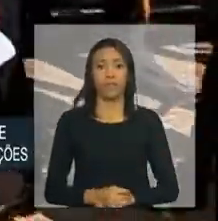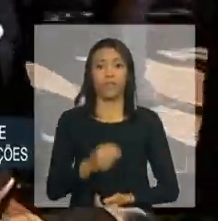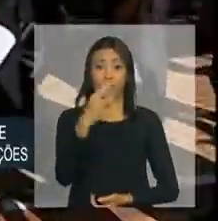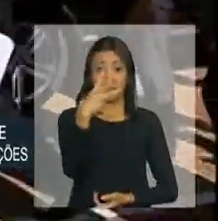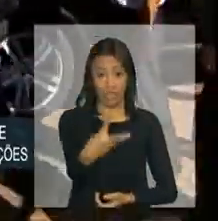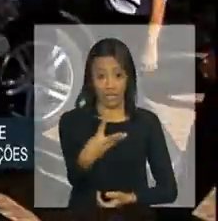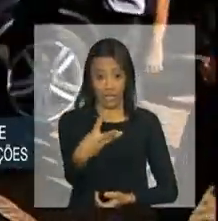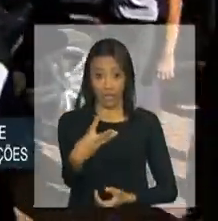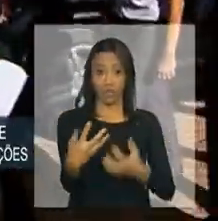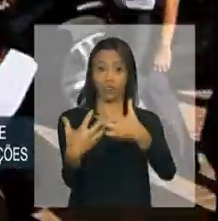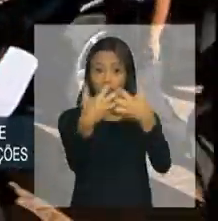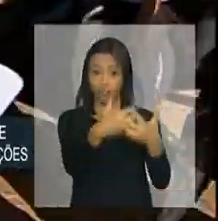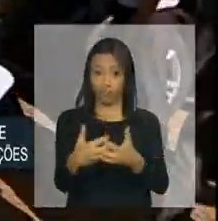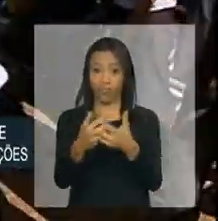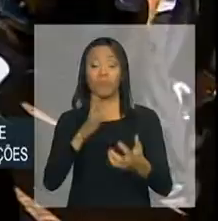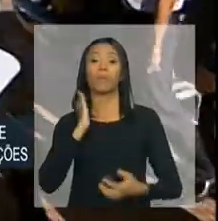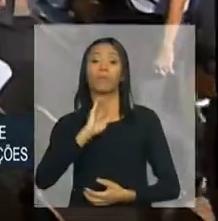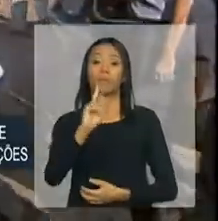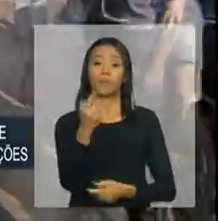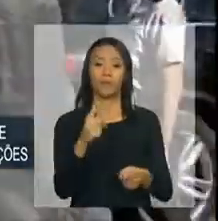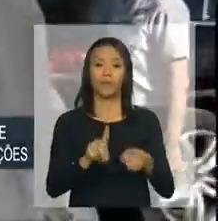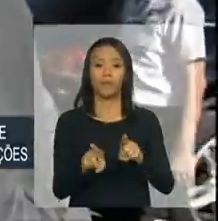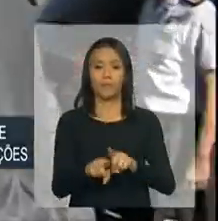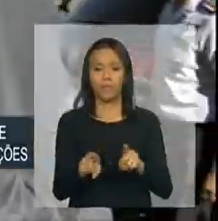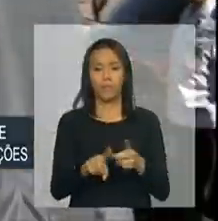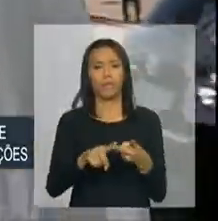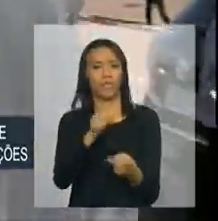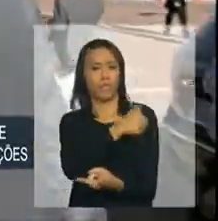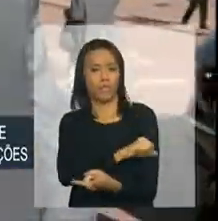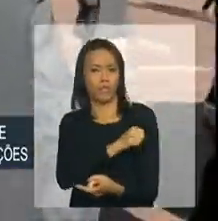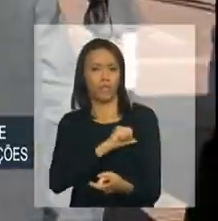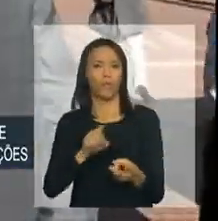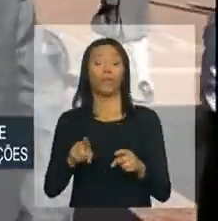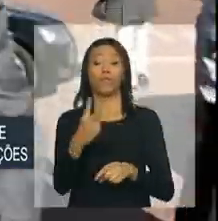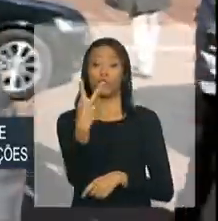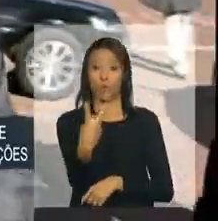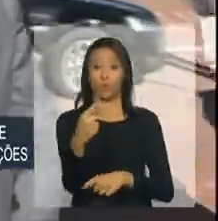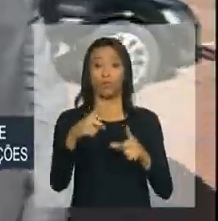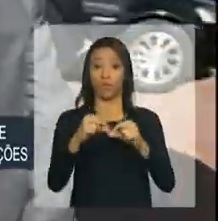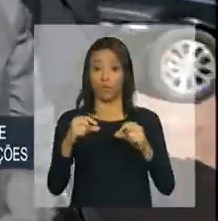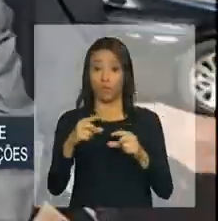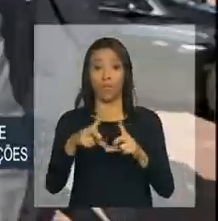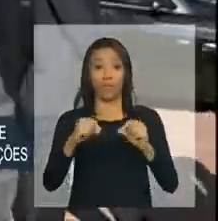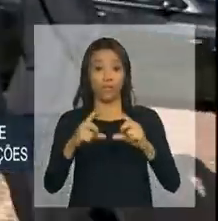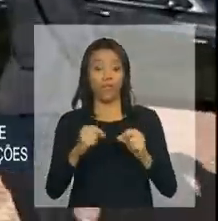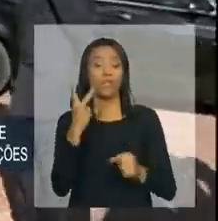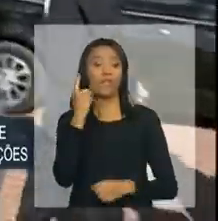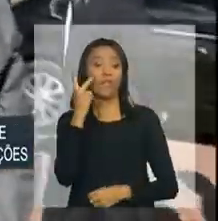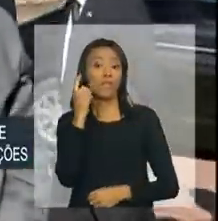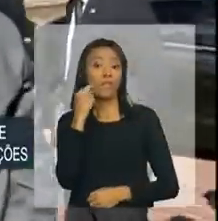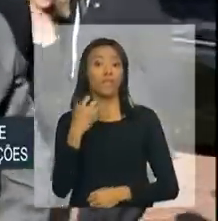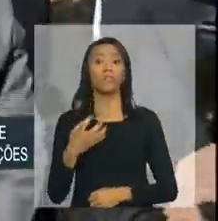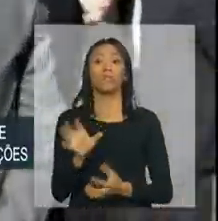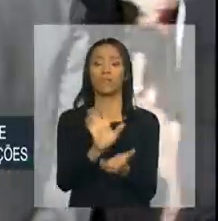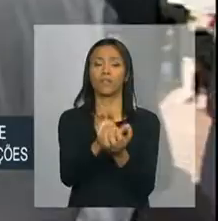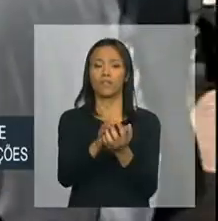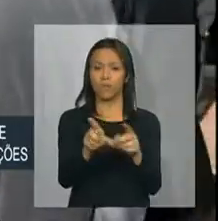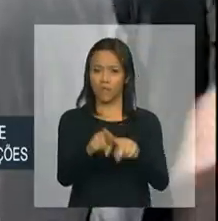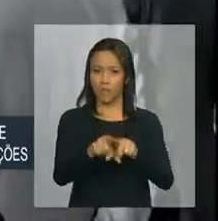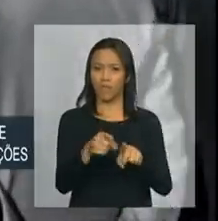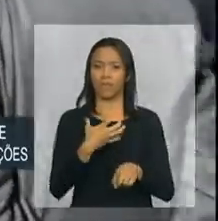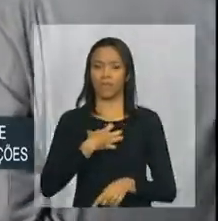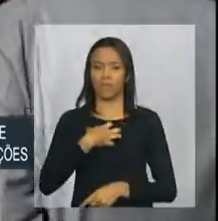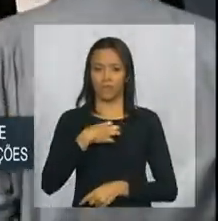veículos para Bel e Rio de Janeiro e dois para Brasília Fortaleza Recife e